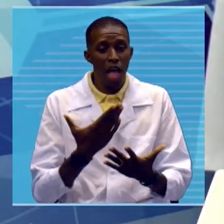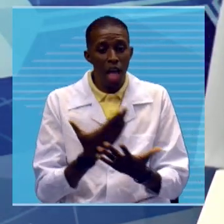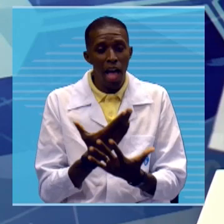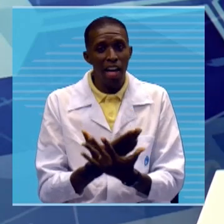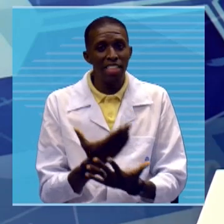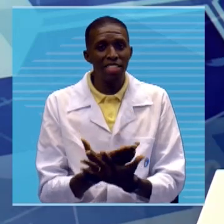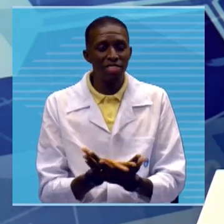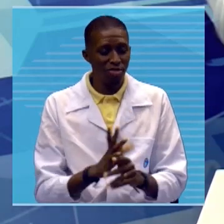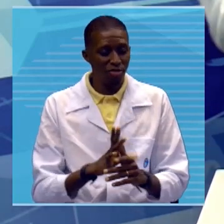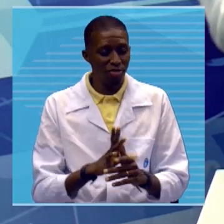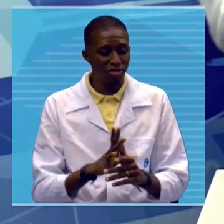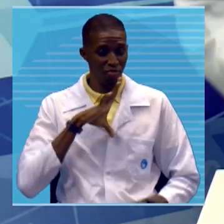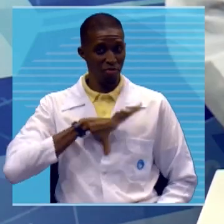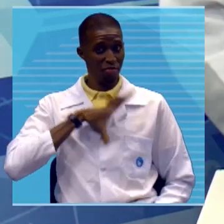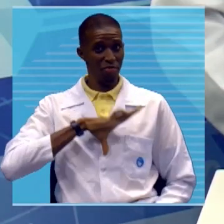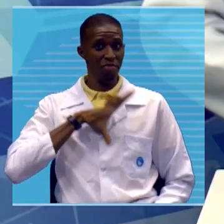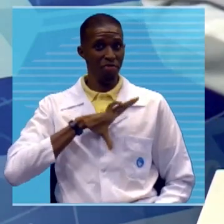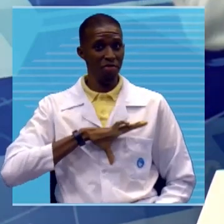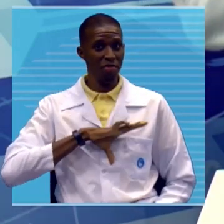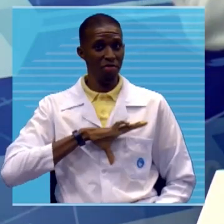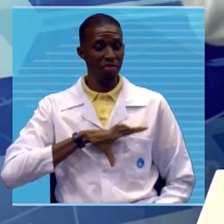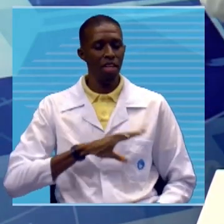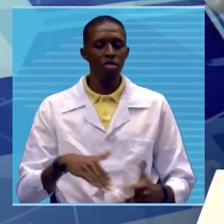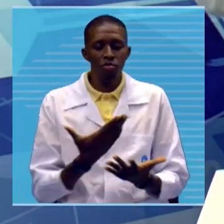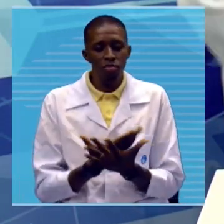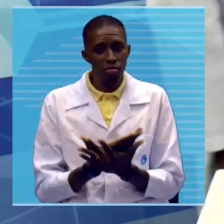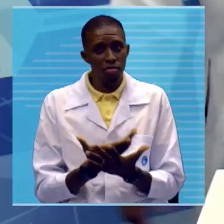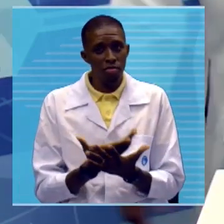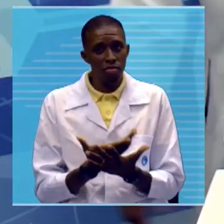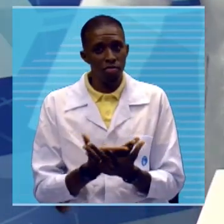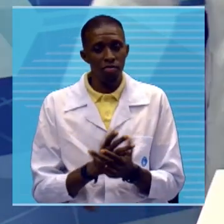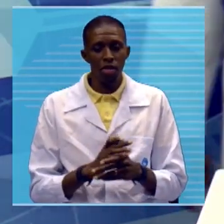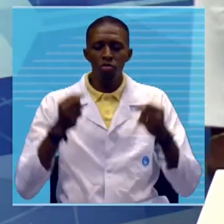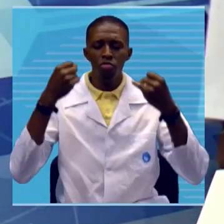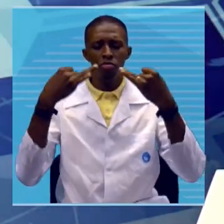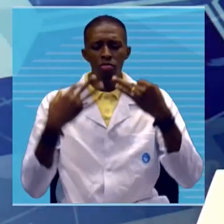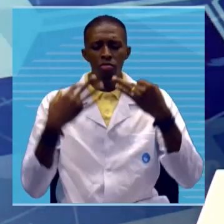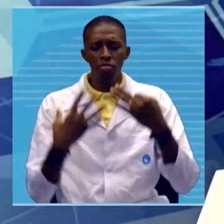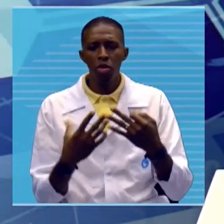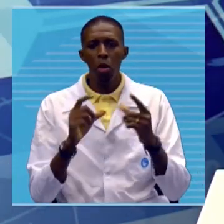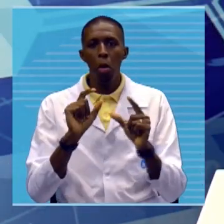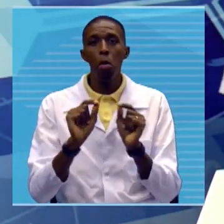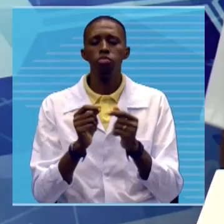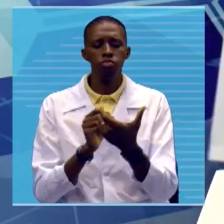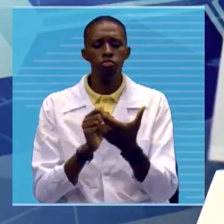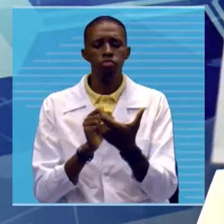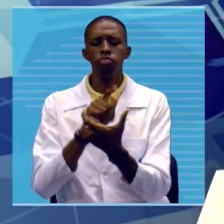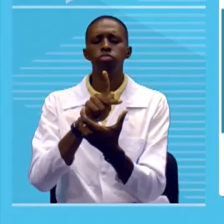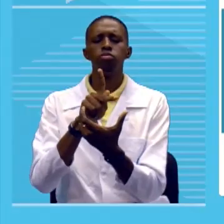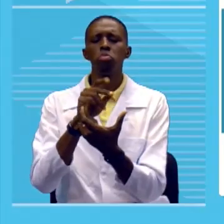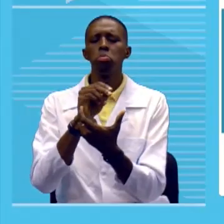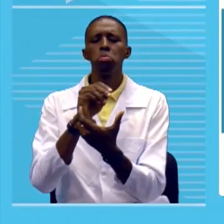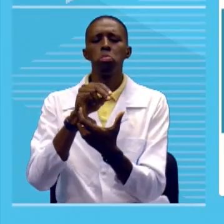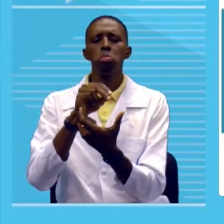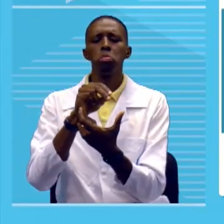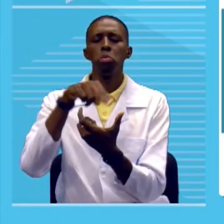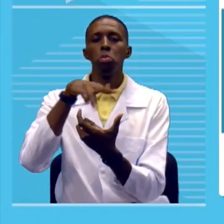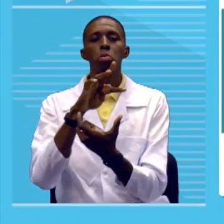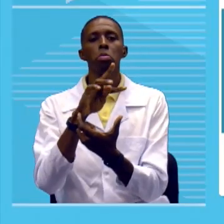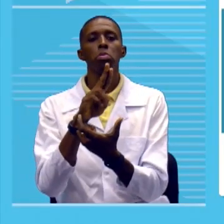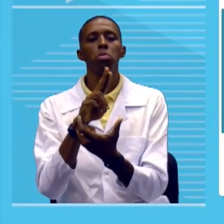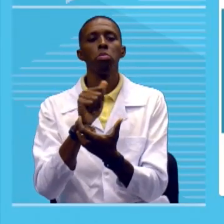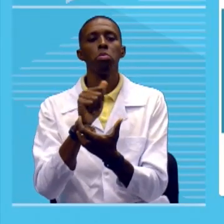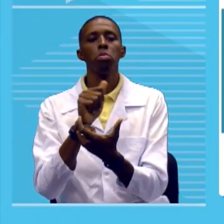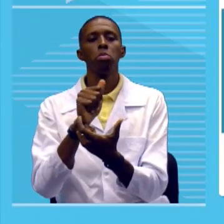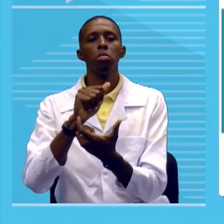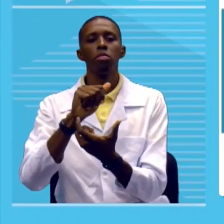portuguesa. Na aula de hoje, vamos bater um papo aí sobre pontuação, hein? Ah, que maravilha.